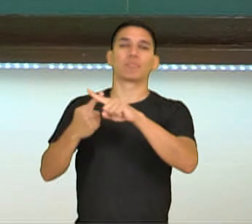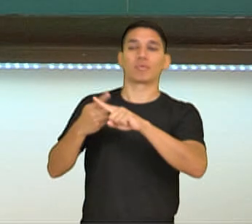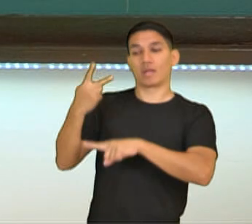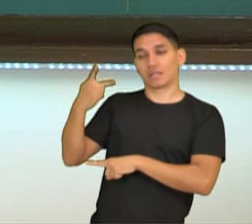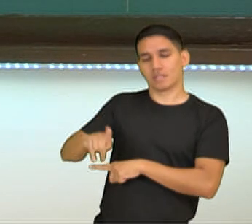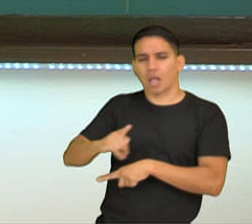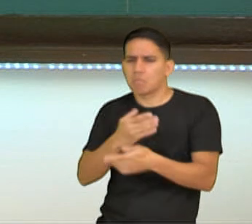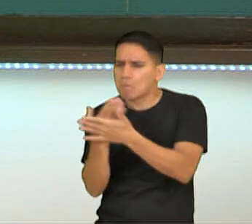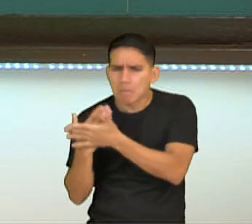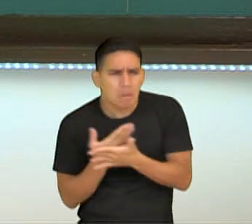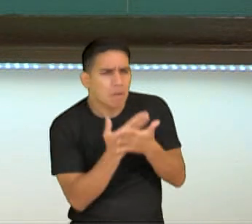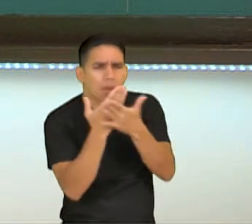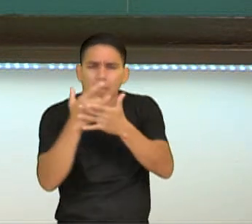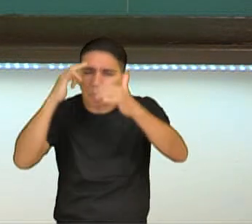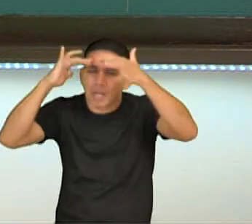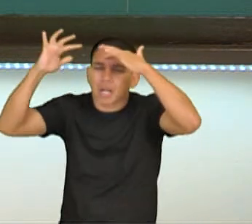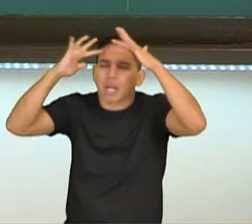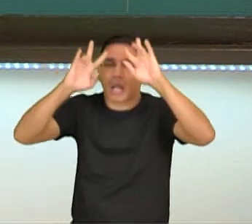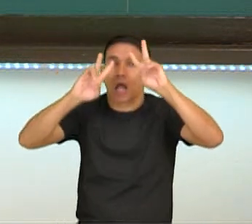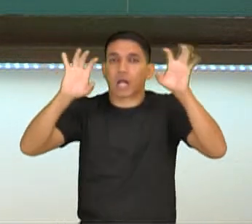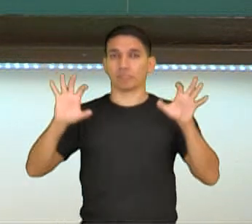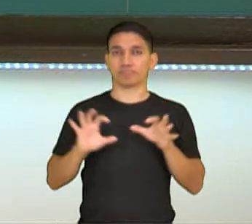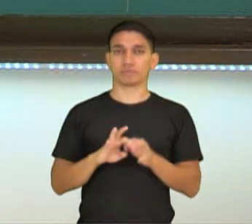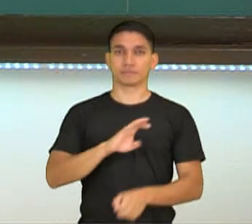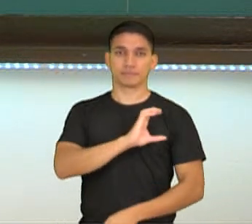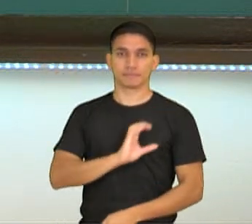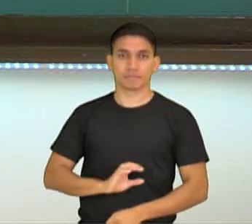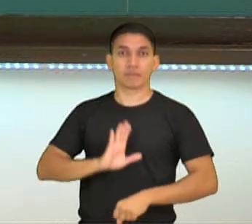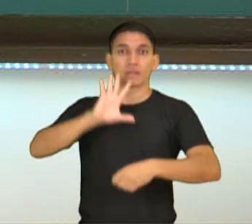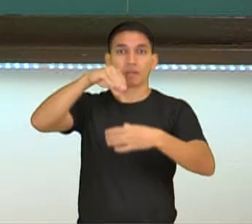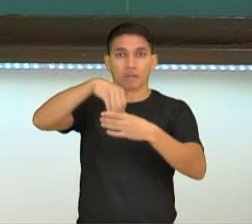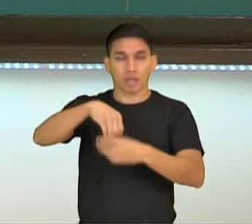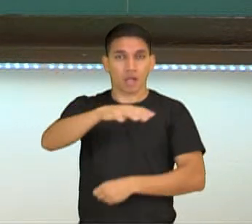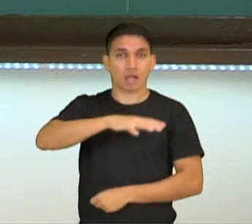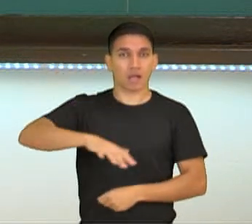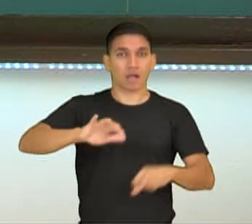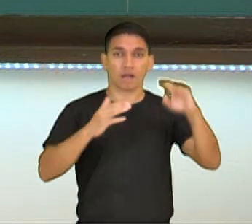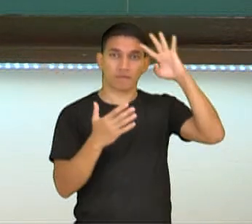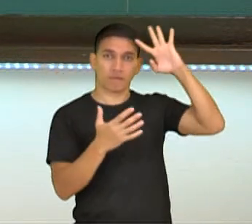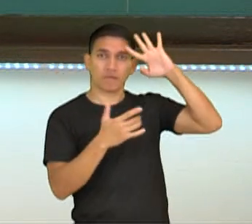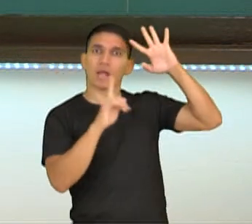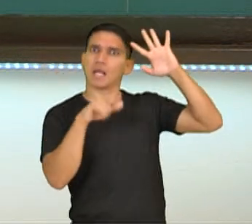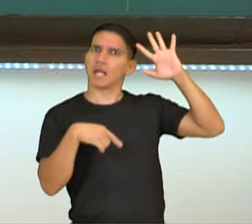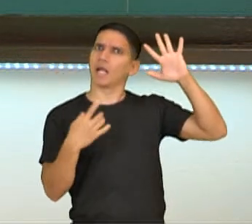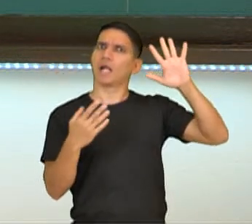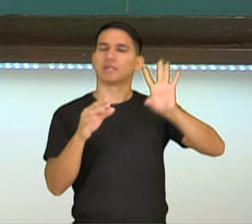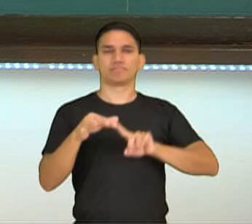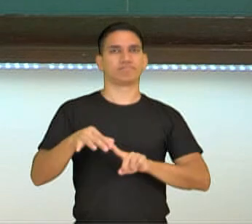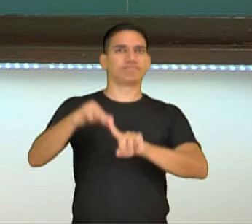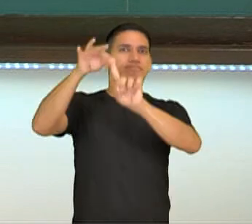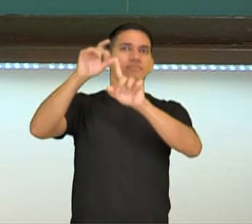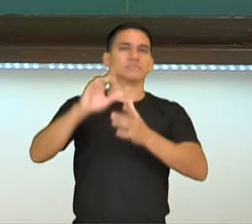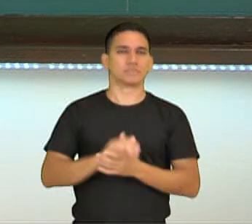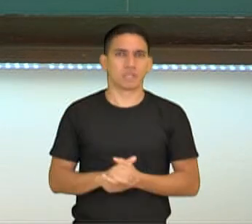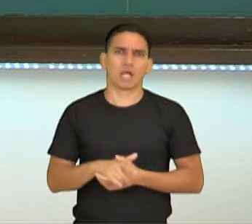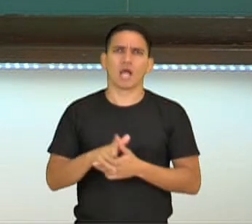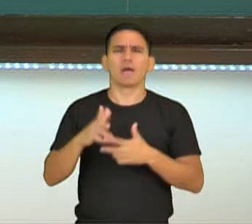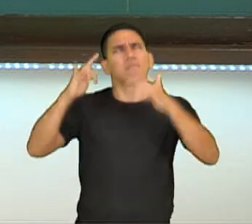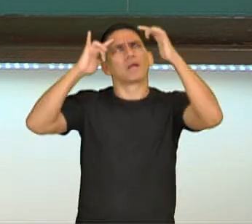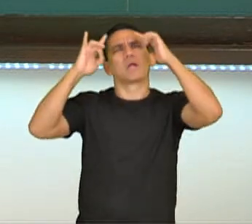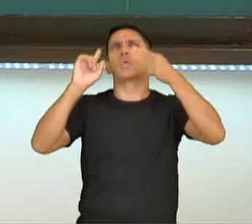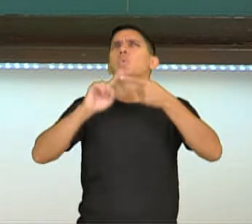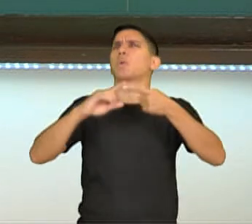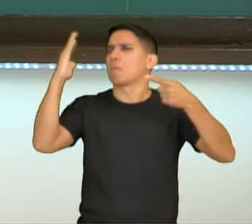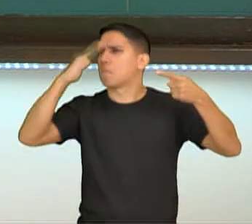reflexões no cristianismo. Então, na filosofia, nós temos ele como um filósofo proeminente, que vai refletir sobre o mal,